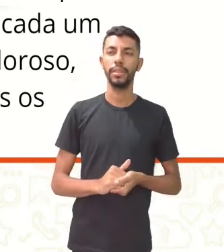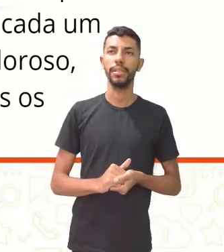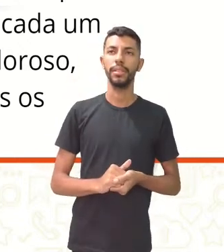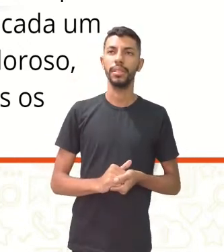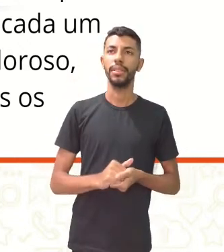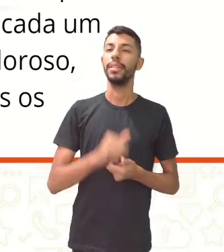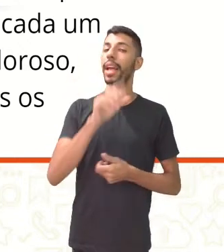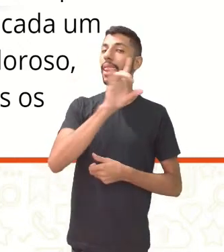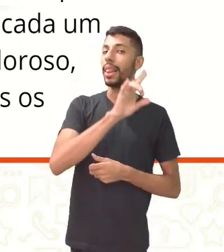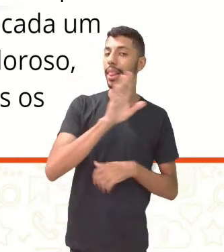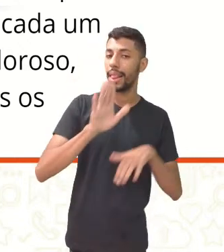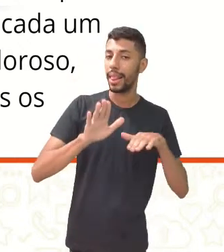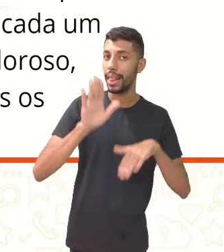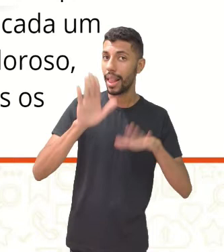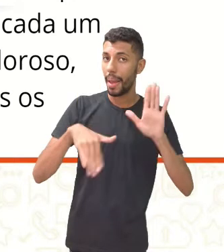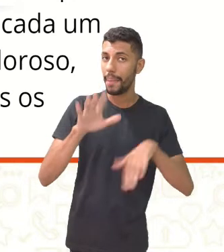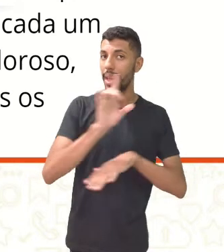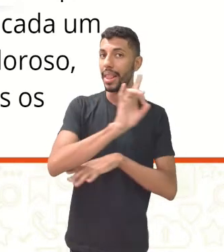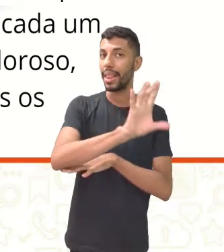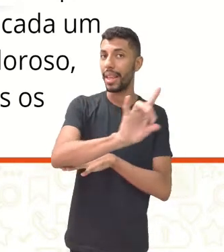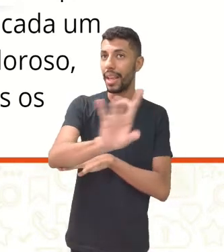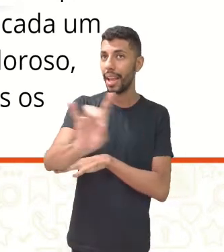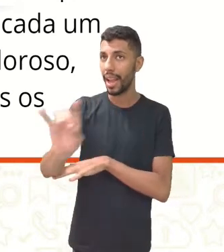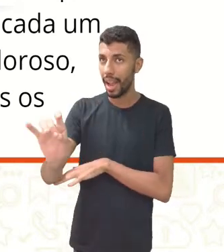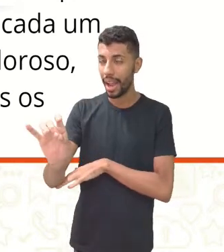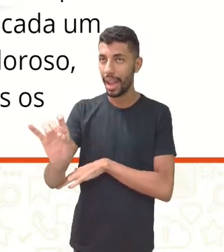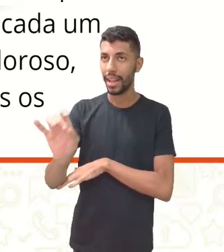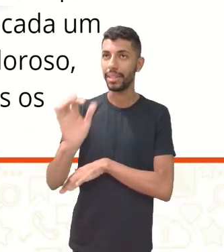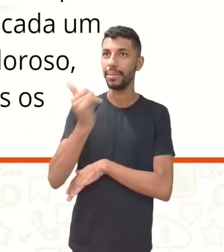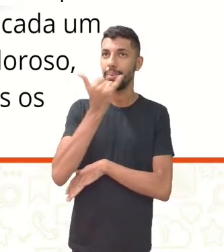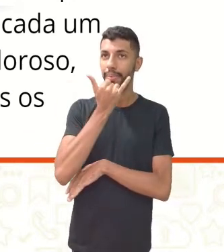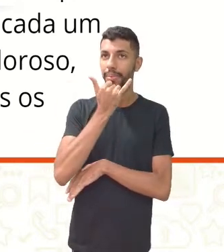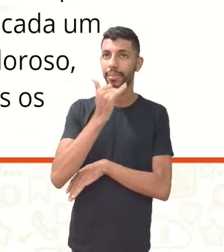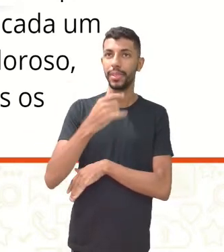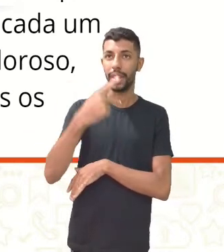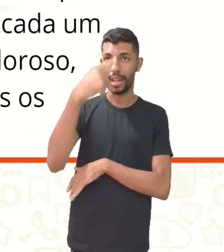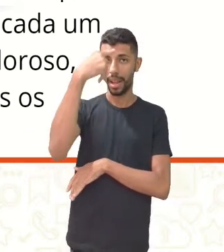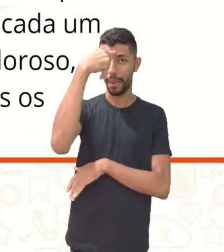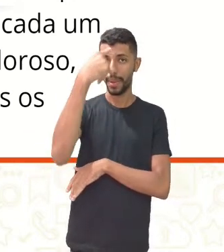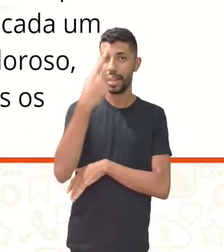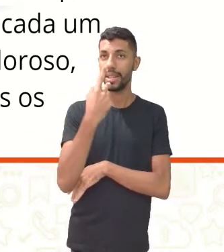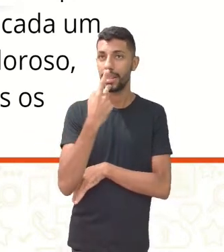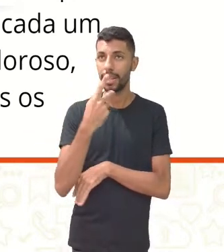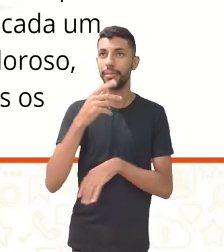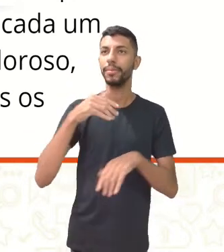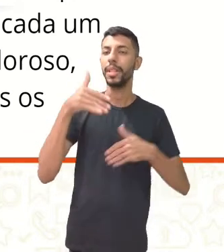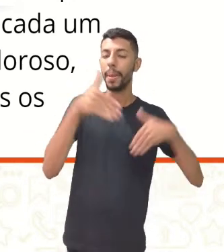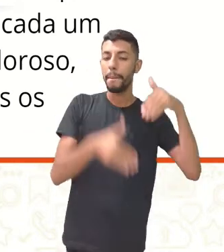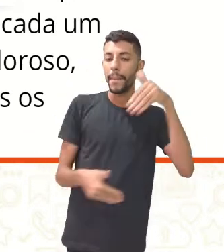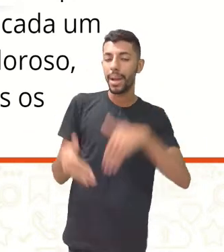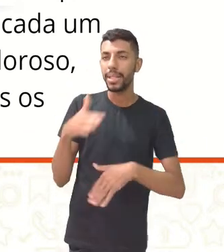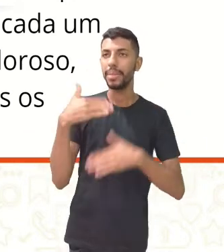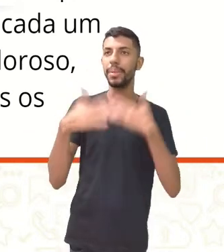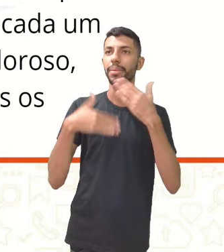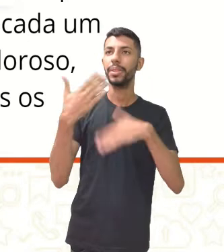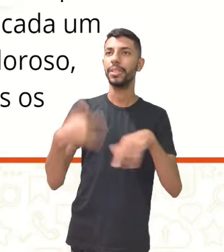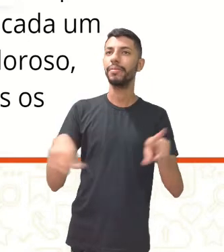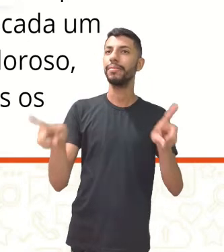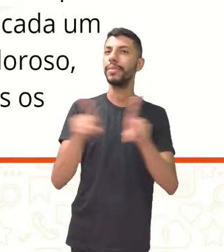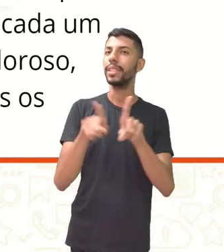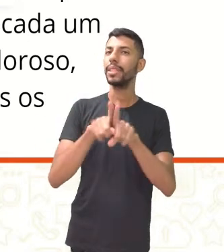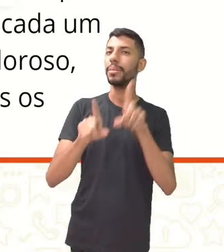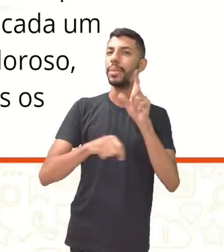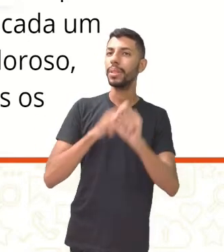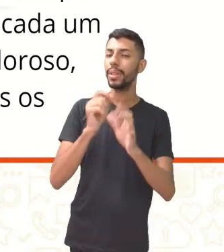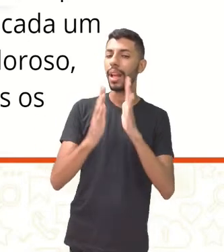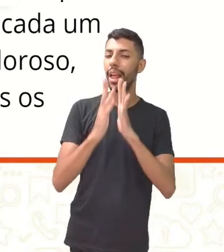vai depender dos aspectos particulares de cada personalidade, participantes do processo. e também da